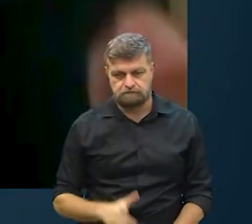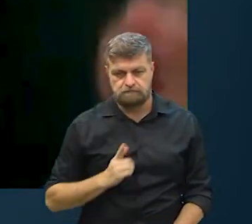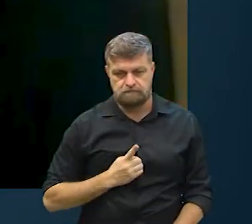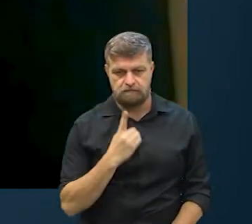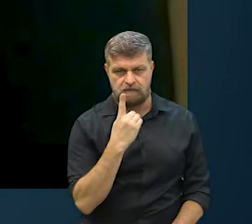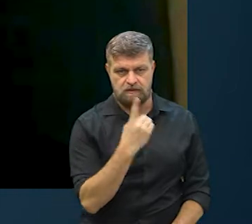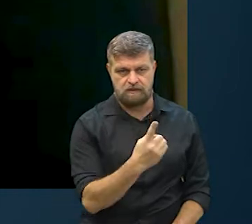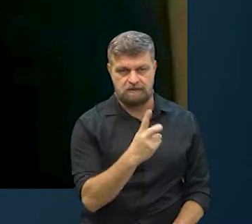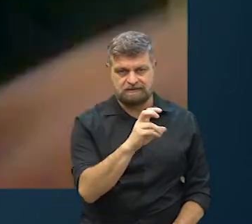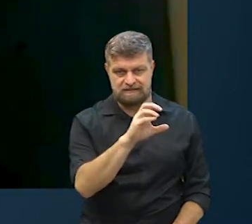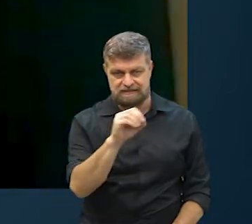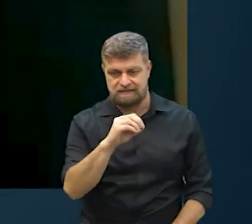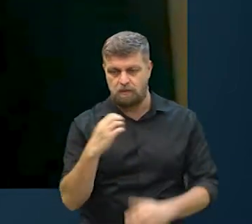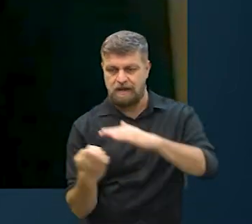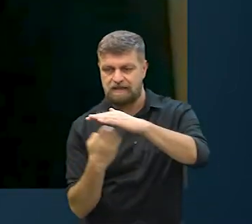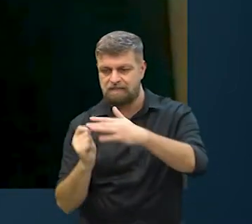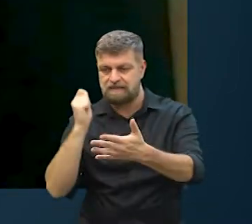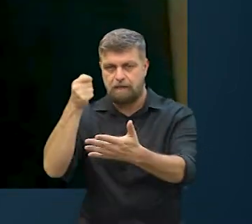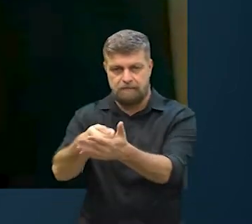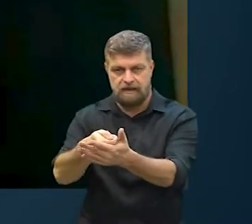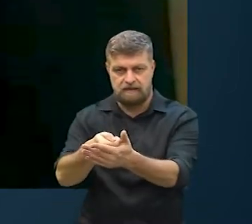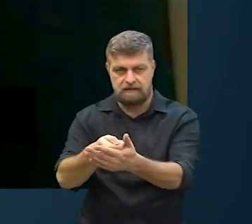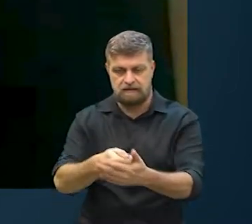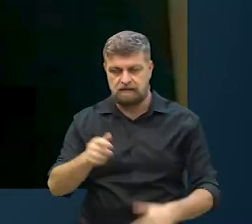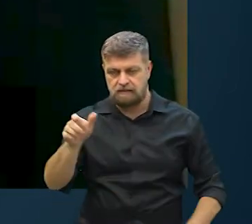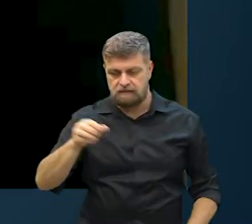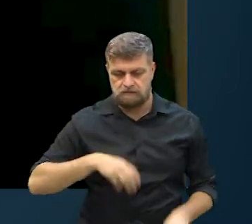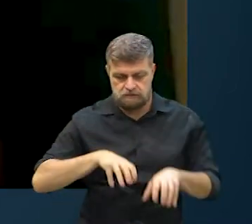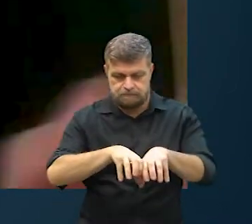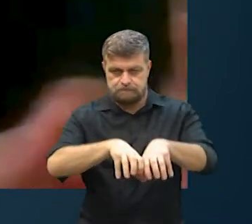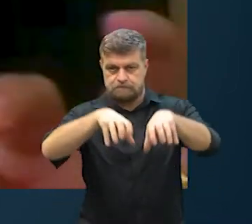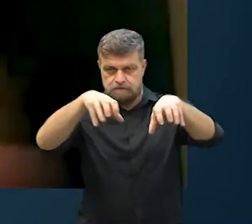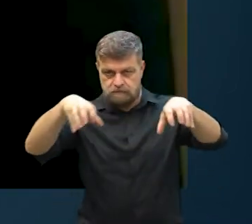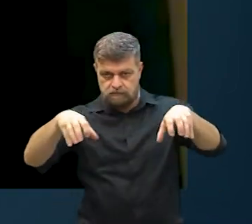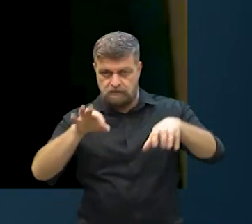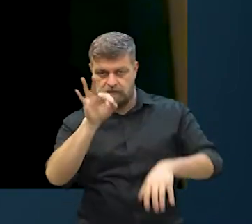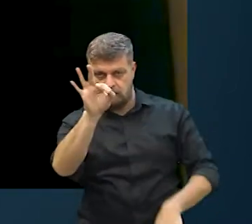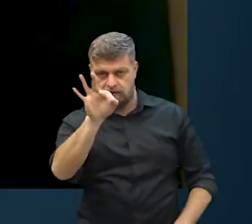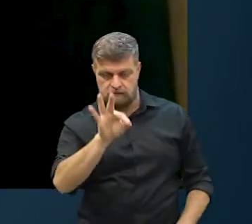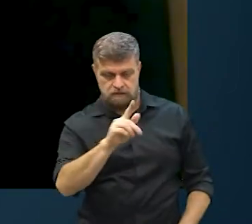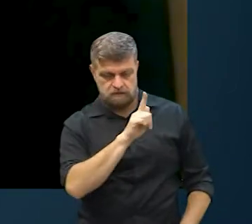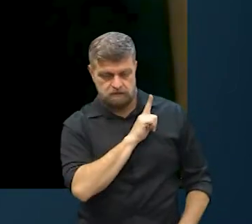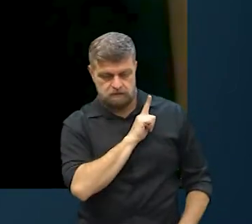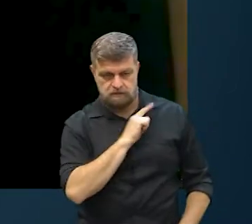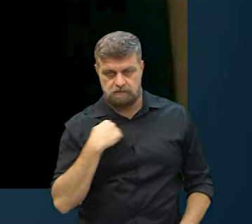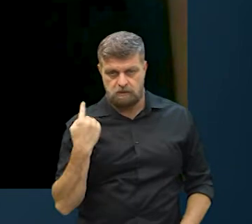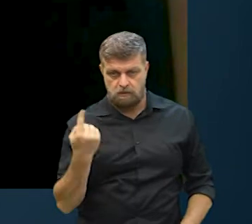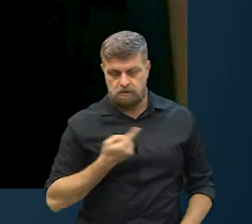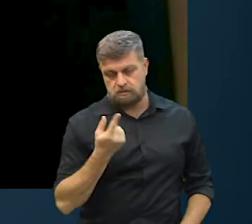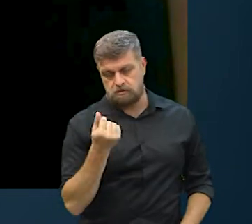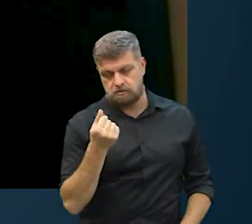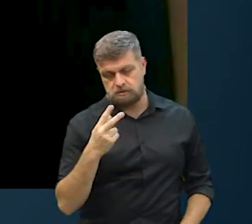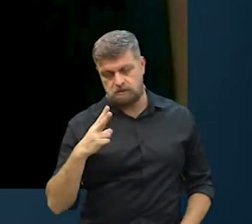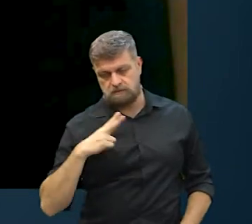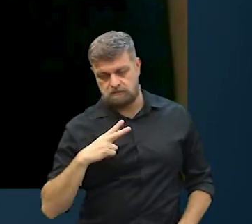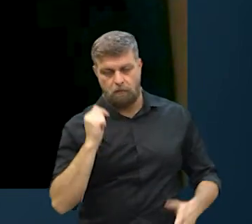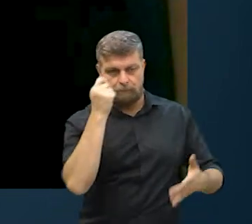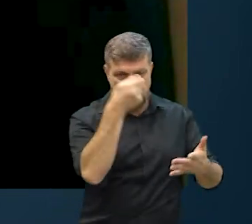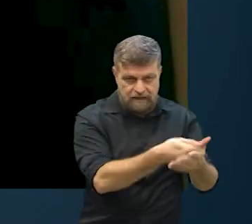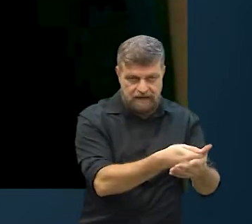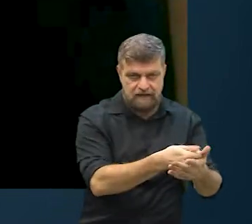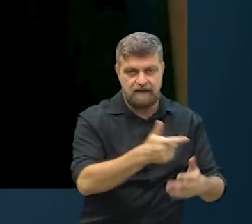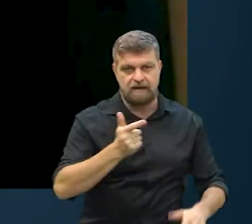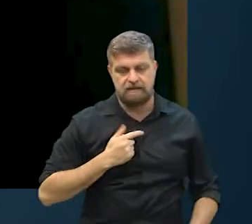cobra 150 daquela empresa. E a gente faz o split da taxa de gestão para a nossa conta.